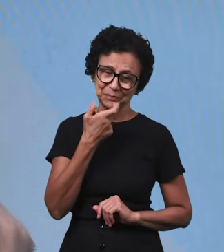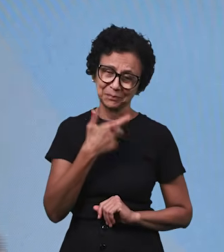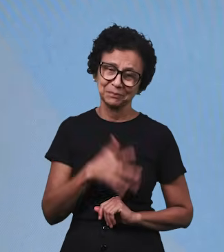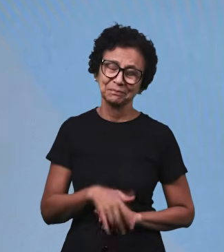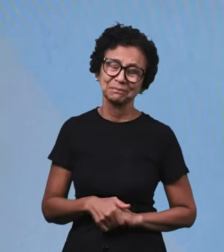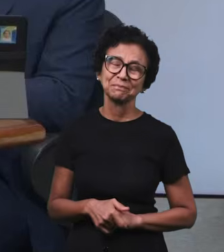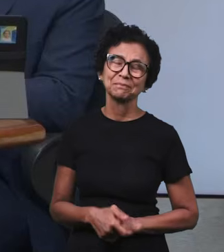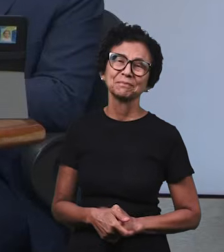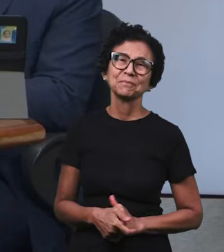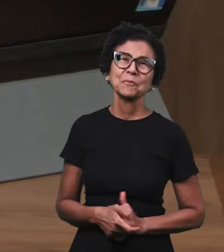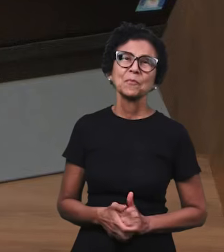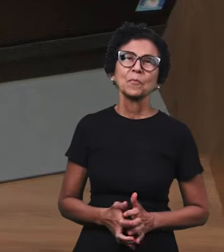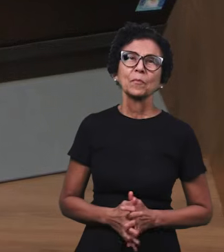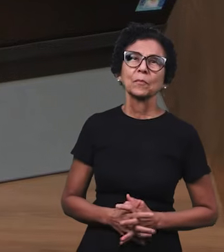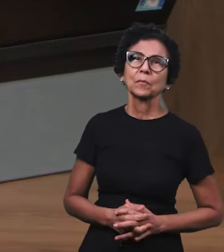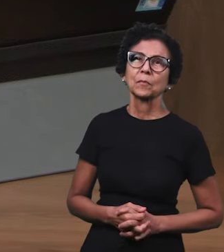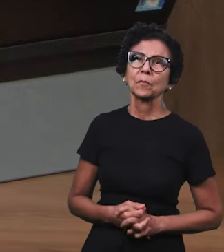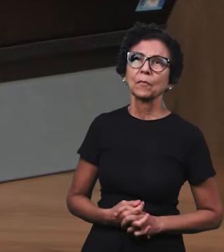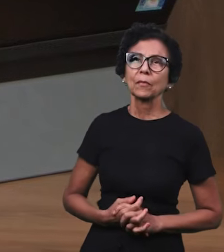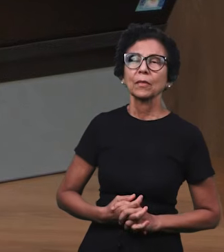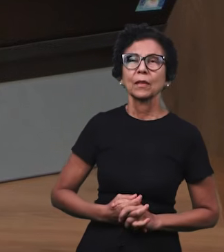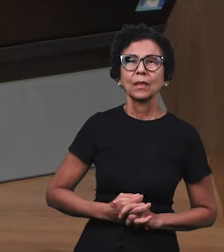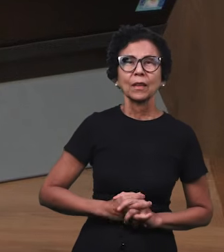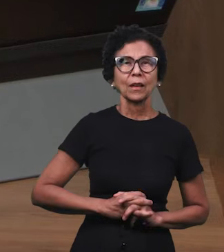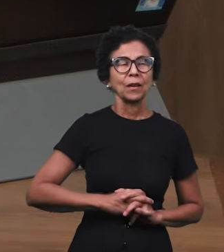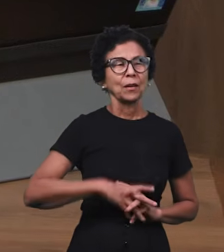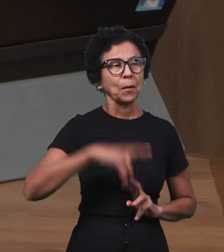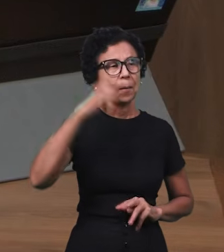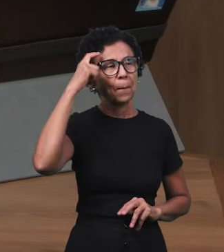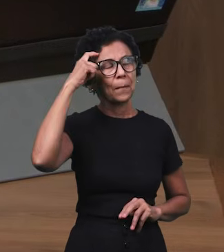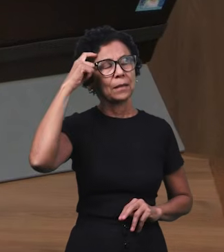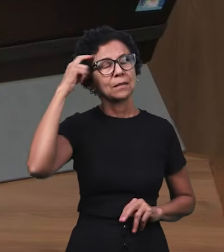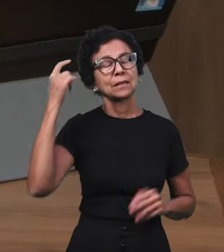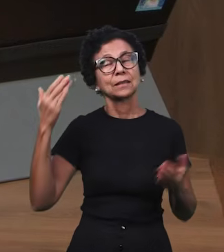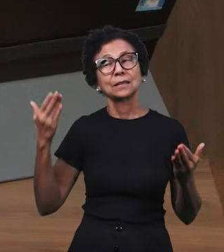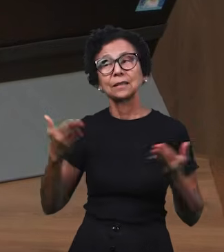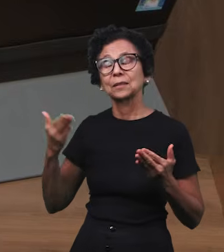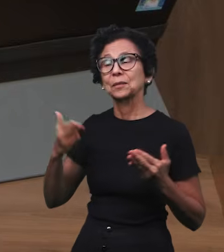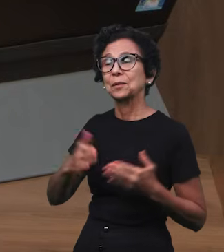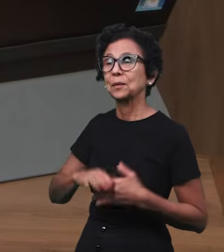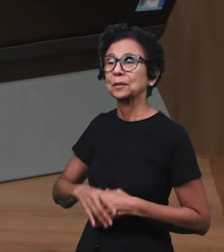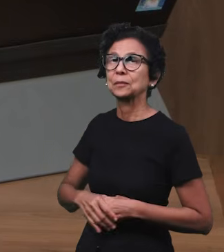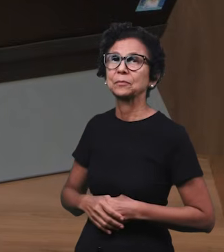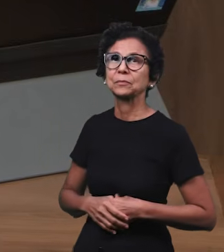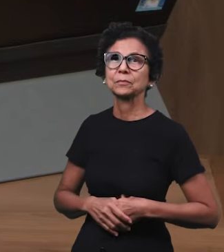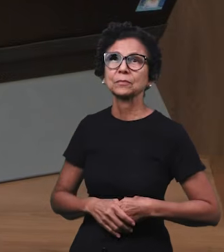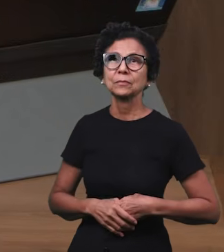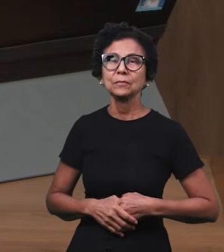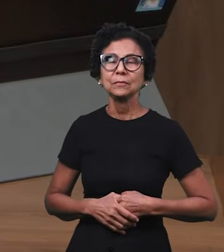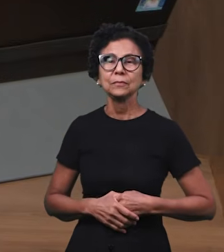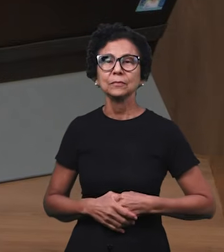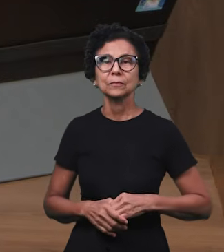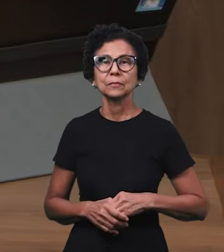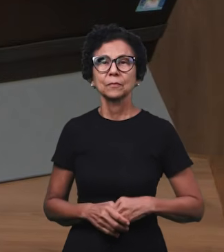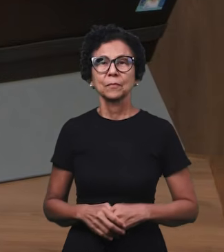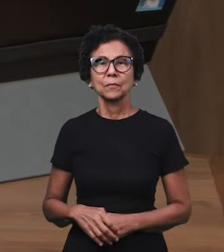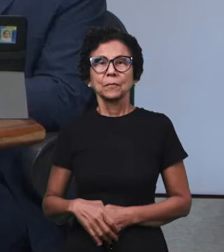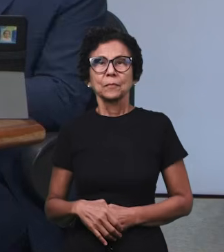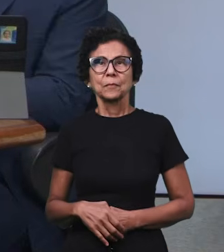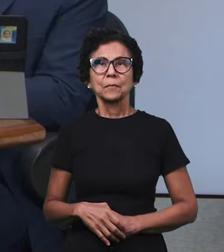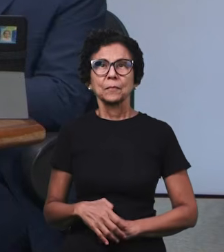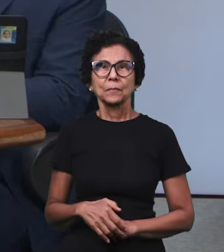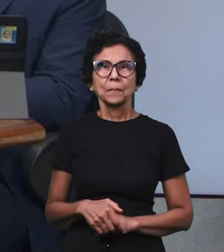Continuamente, exato. Não, e eu estou pensando aqui agora na pessoa que usa um